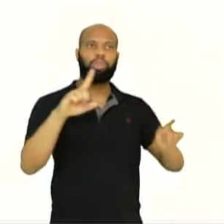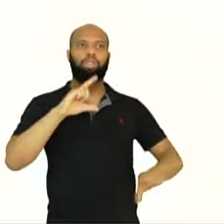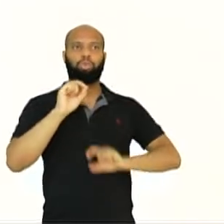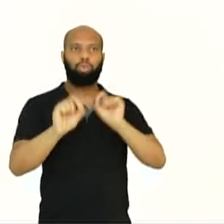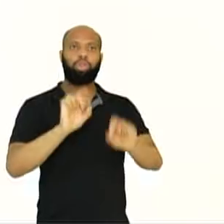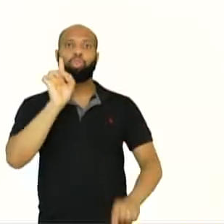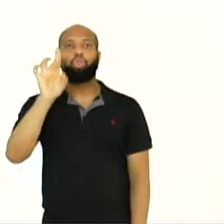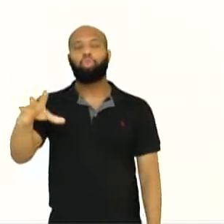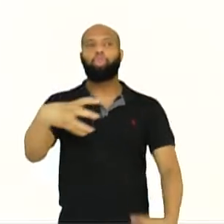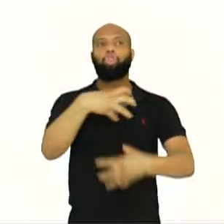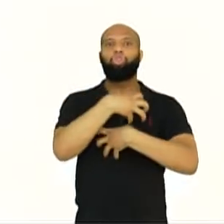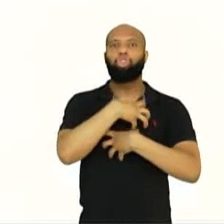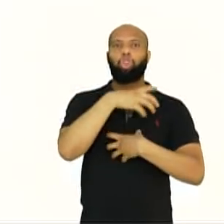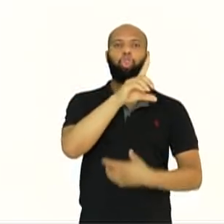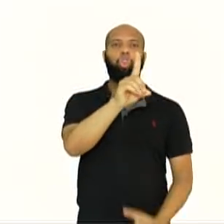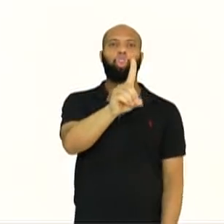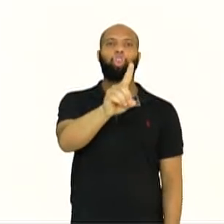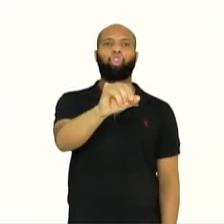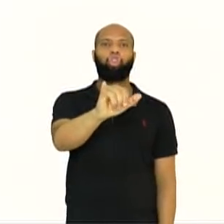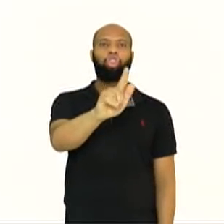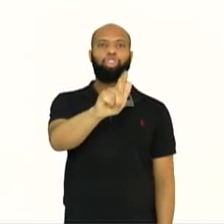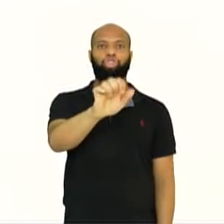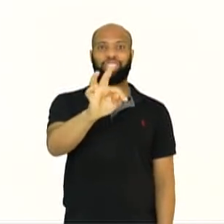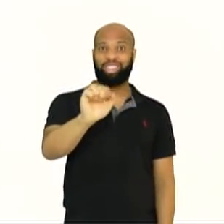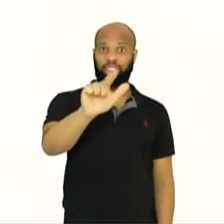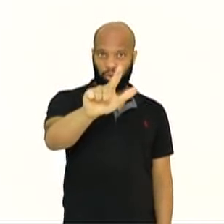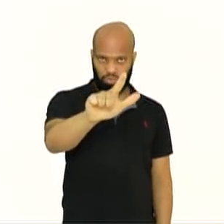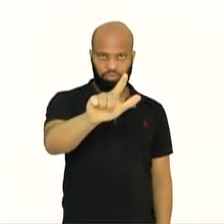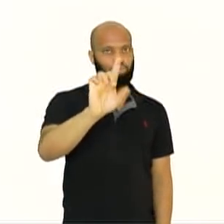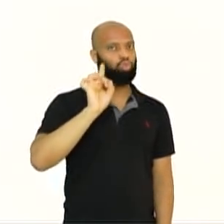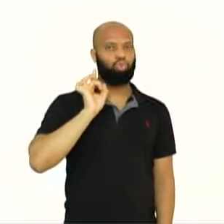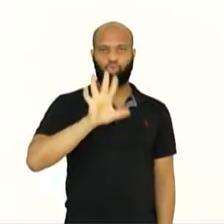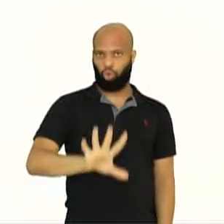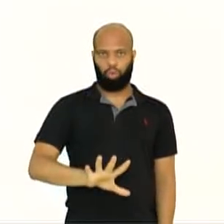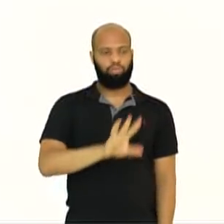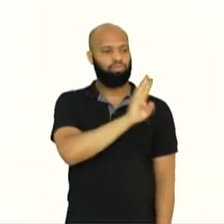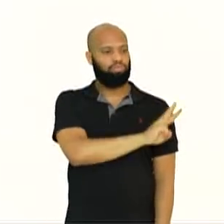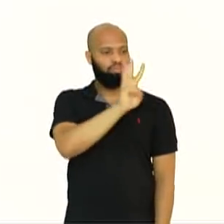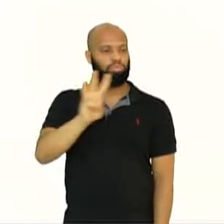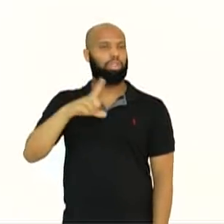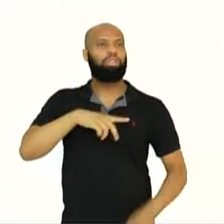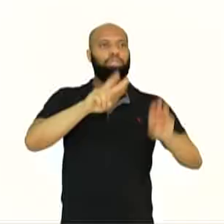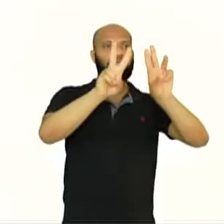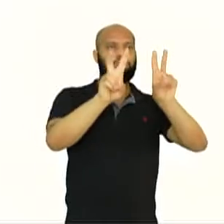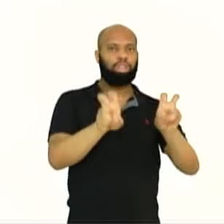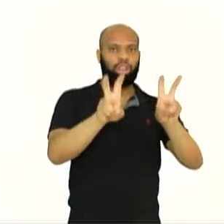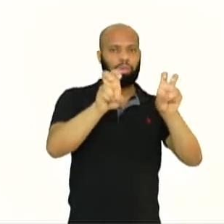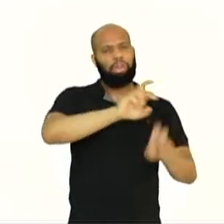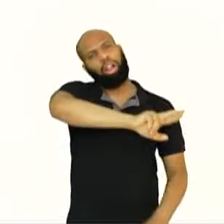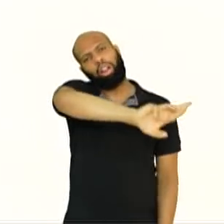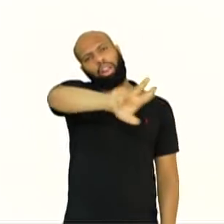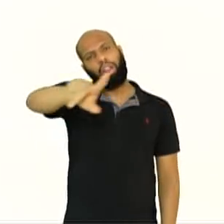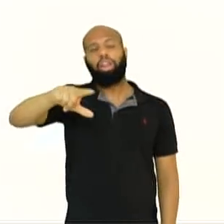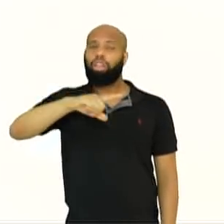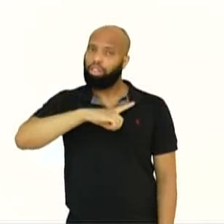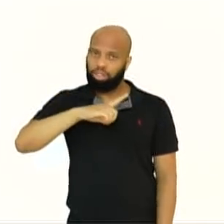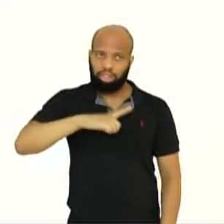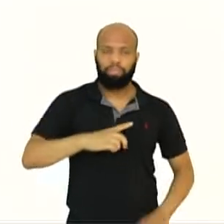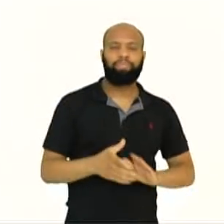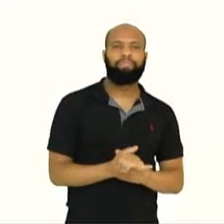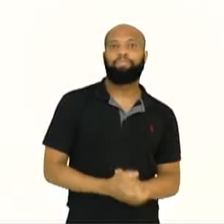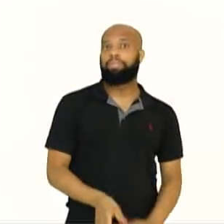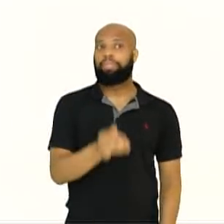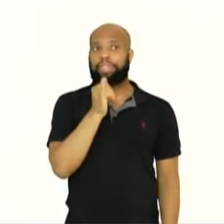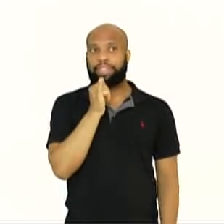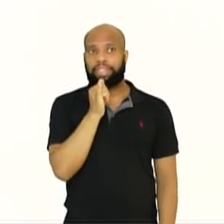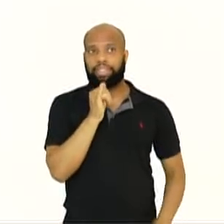apenas no mundo digital, no mundo virtual, né? Com temas totalmente variados. O que vocês imaginar? Por exemplo, o